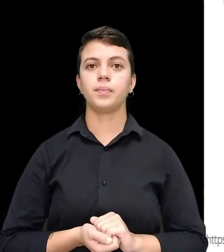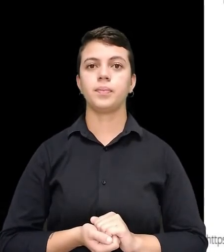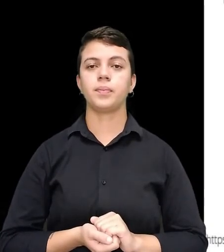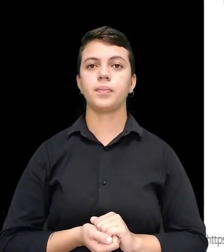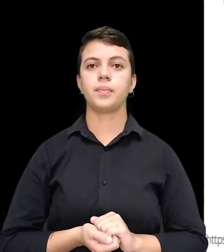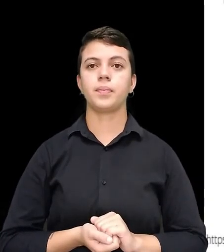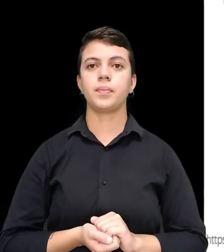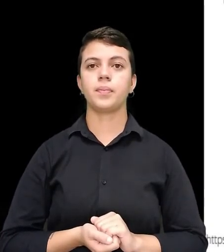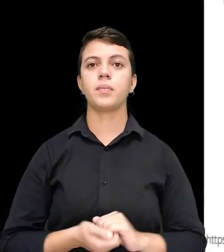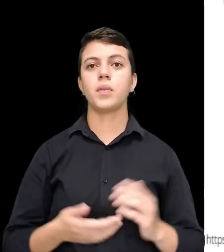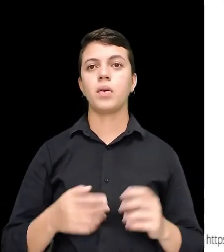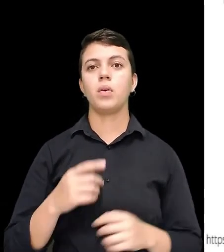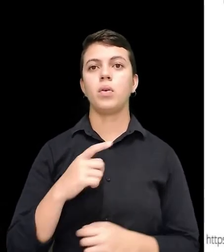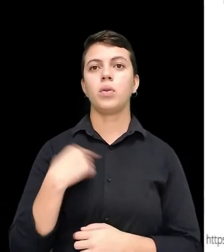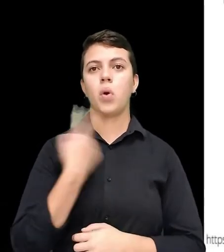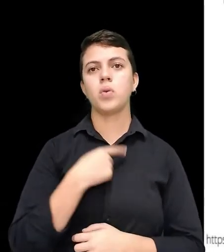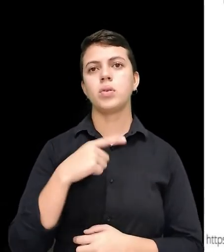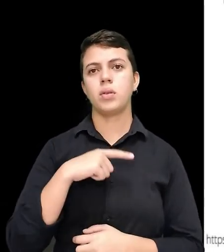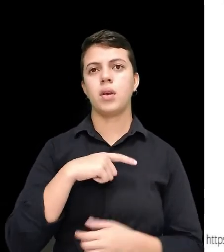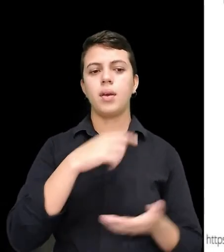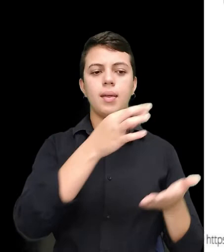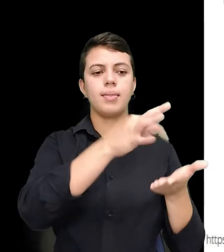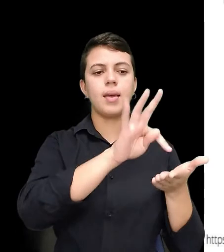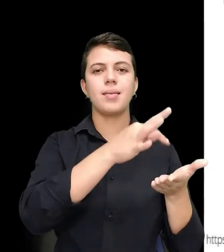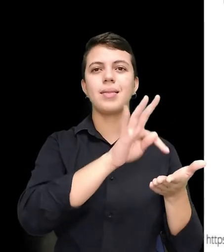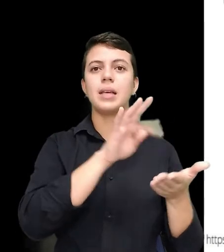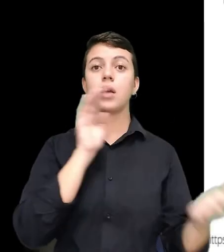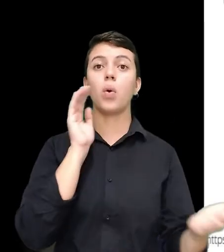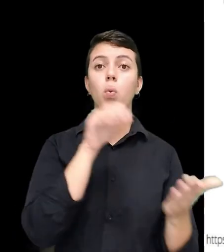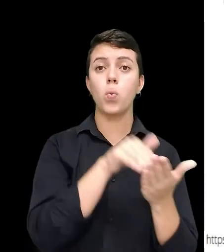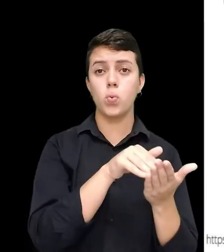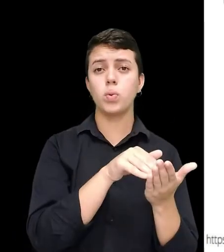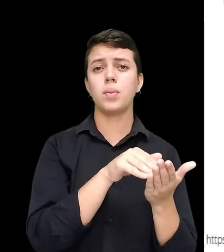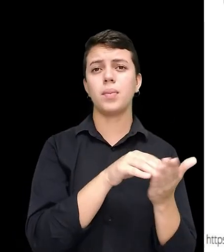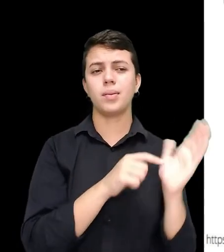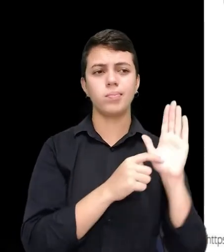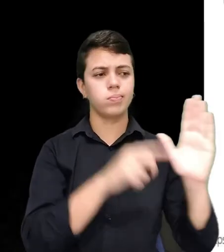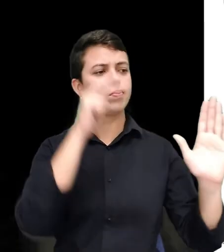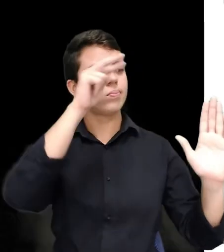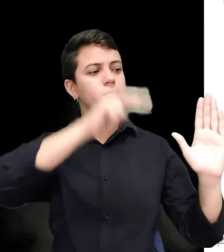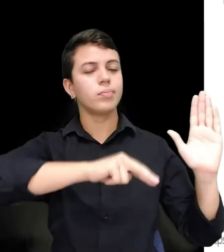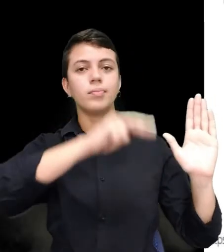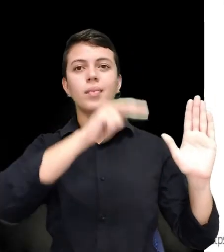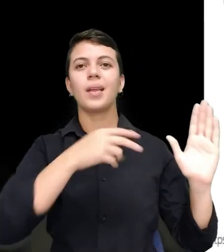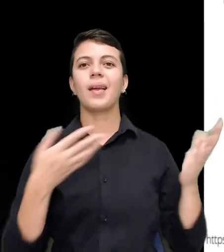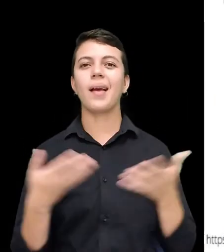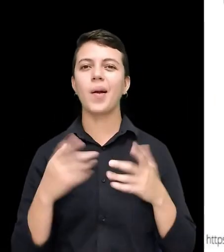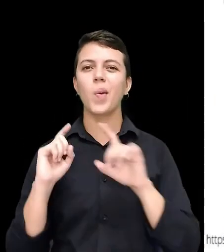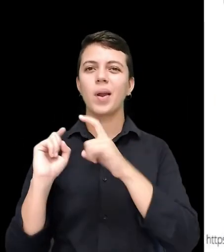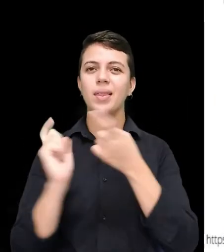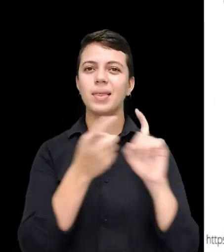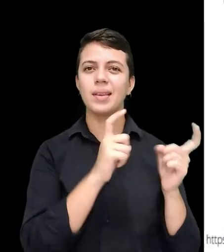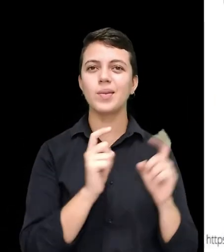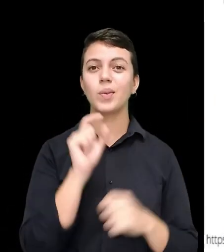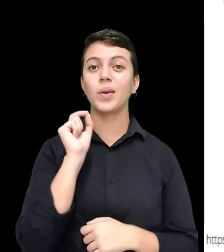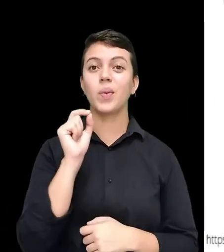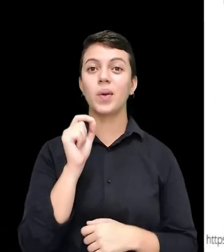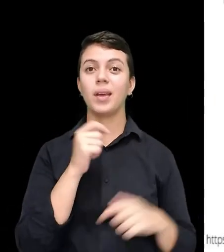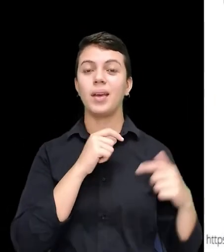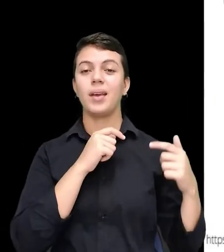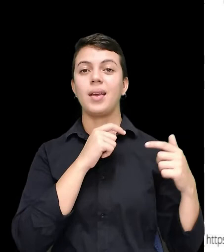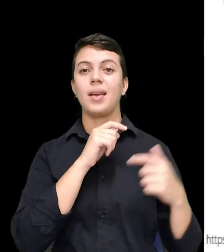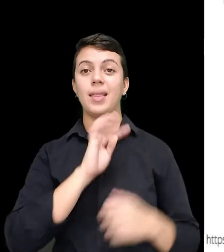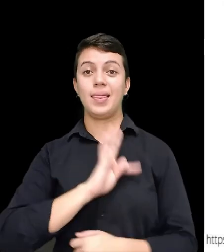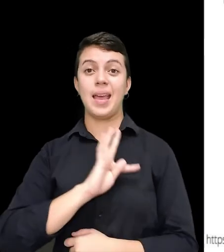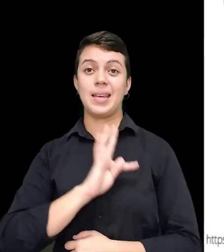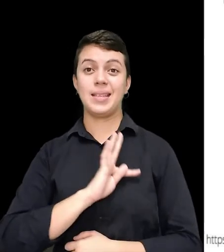estamos com a última tendência liberal, né, colocada aí para vocês. Estamos discutindo agora a